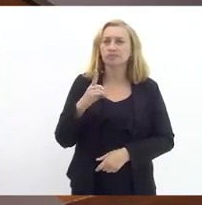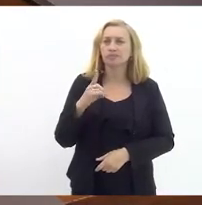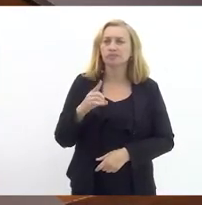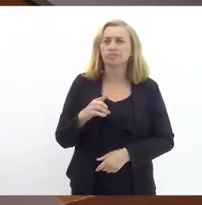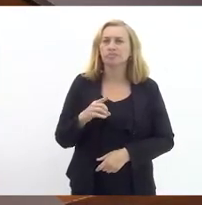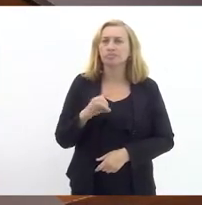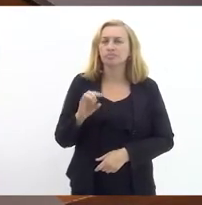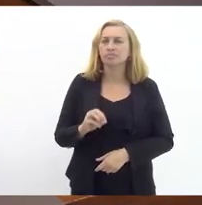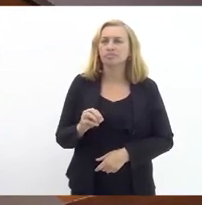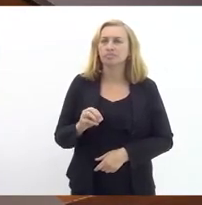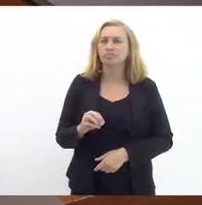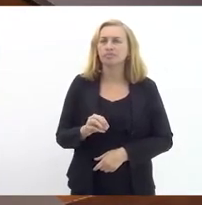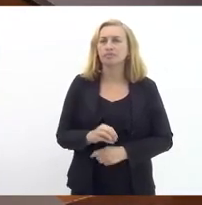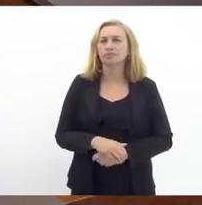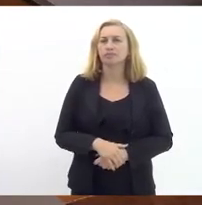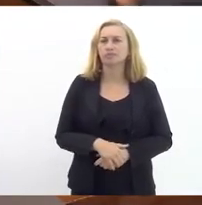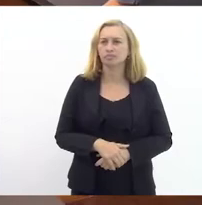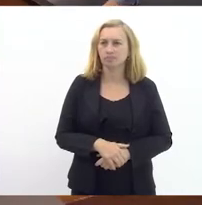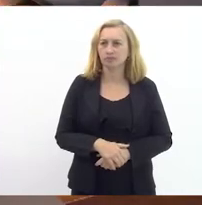dele, ele puxou a minha orelha.